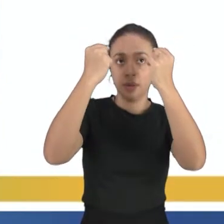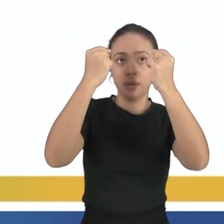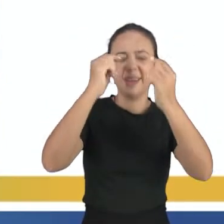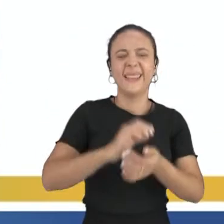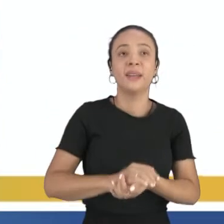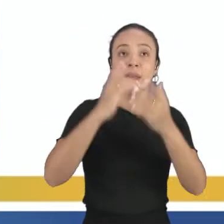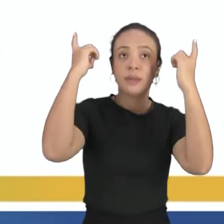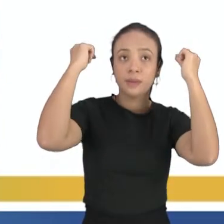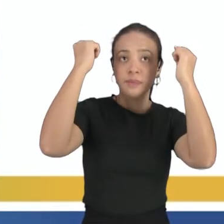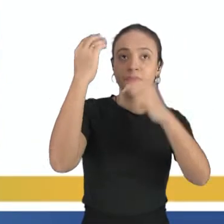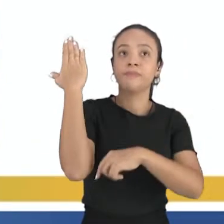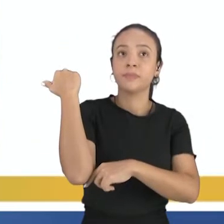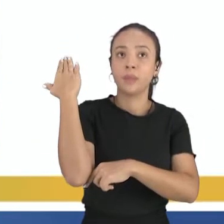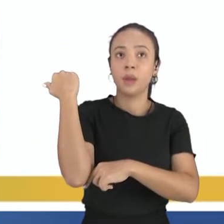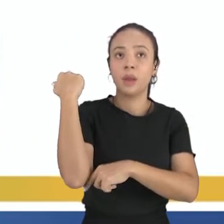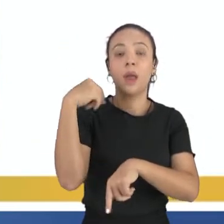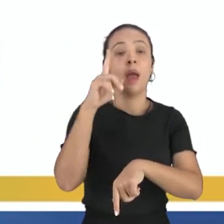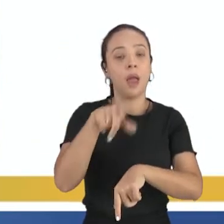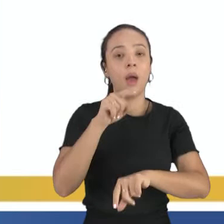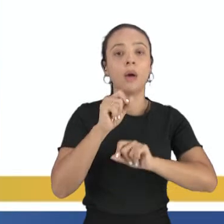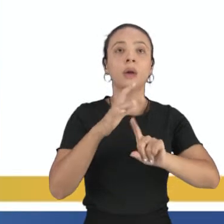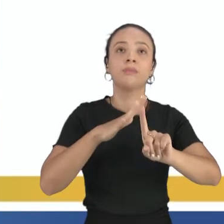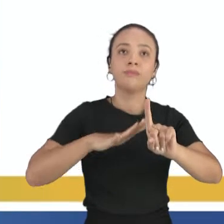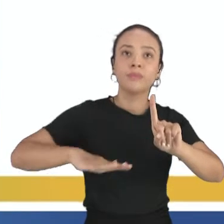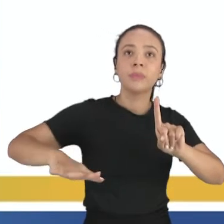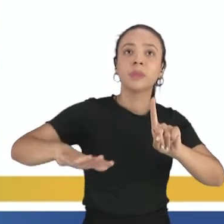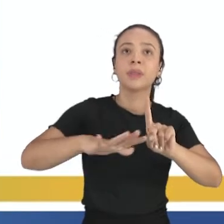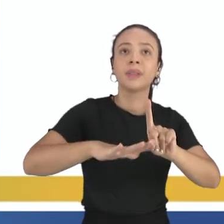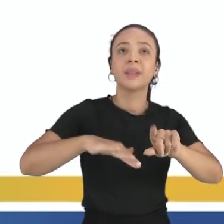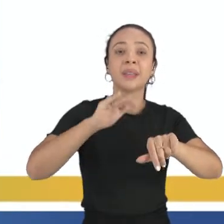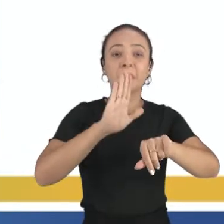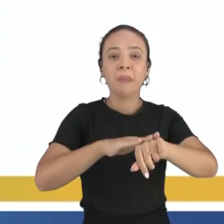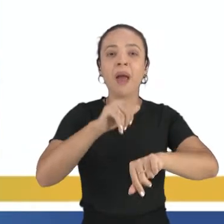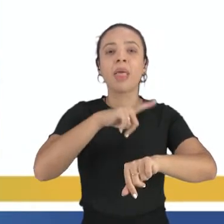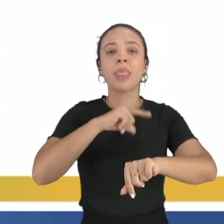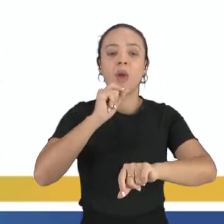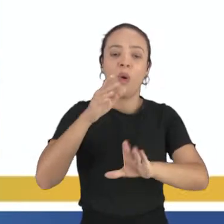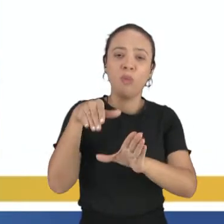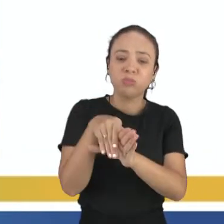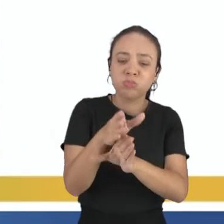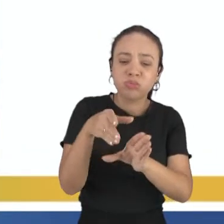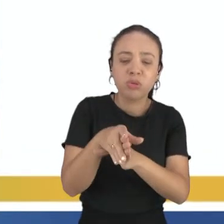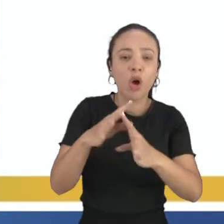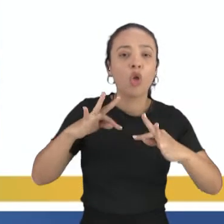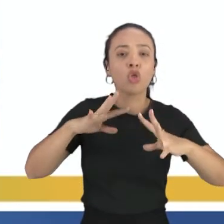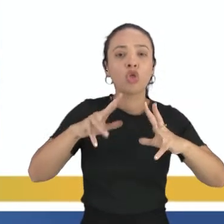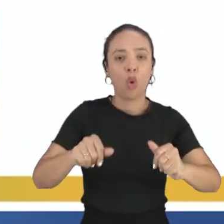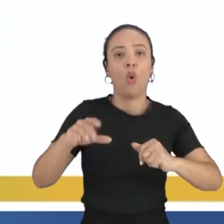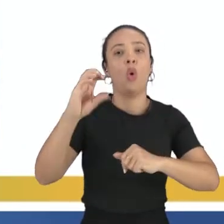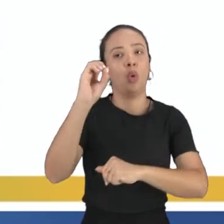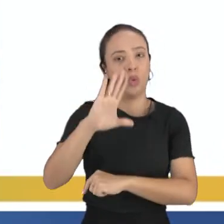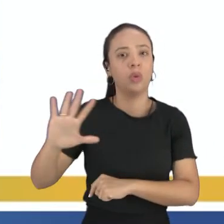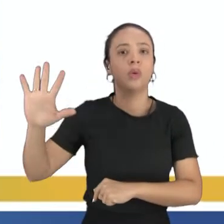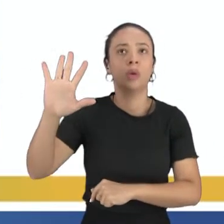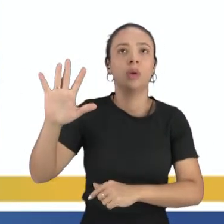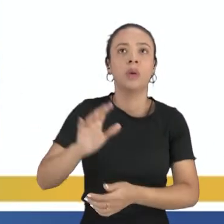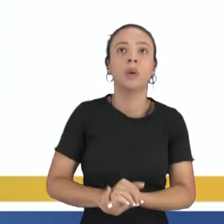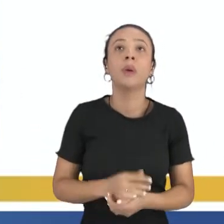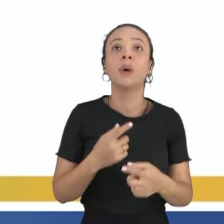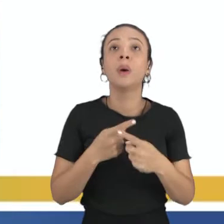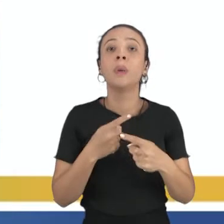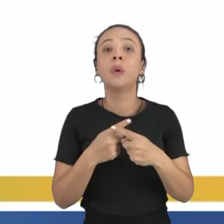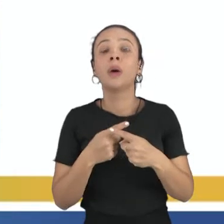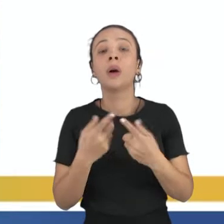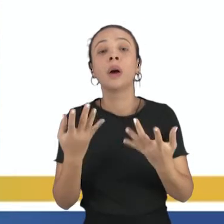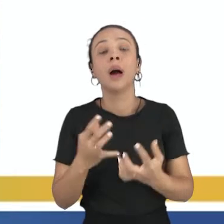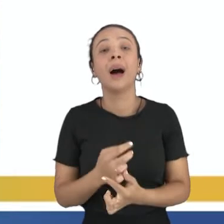A Grécia Antiga é talvez a civilização que mais influenciou todo o Ocidente. Isso porque sua sociedade era